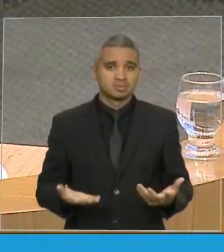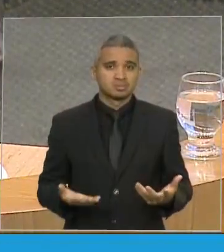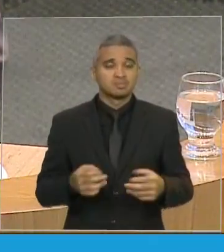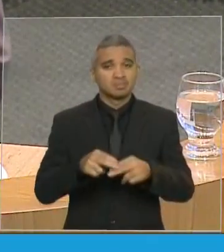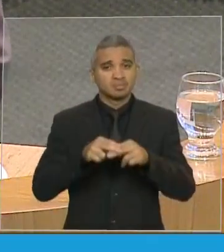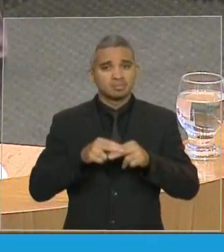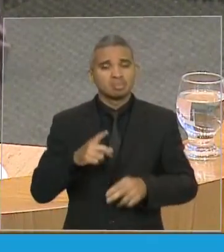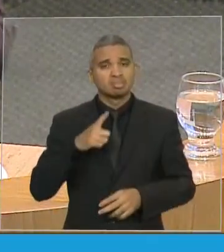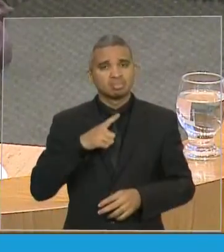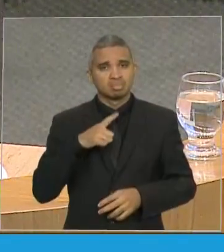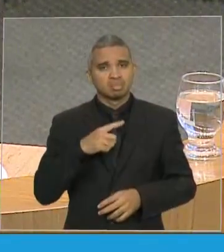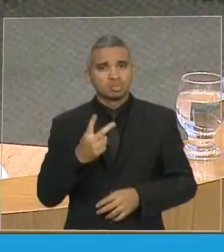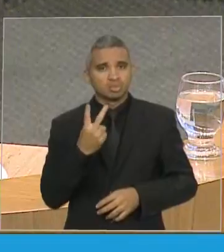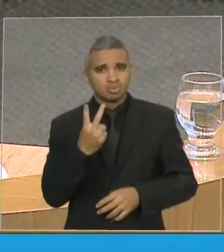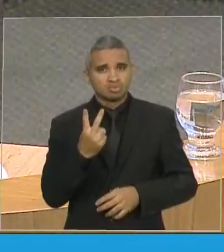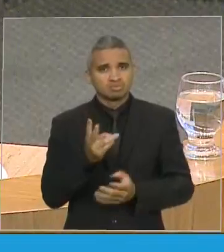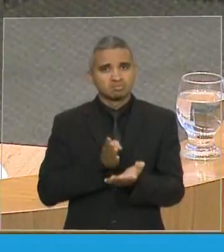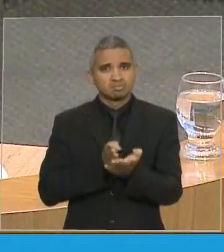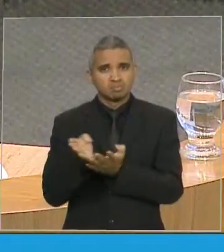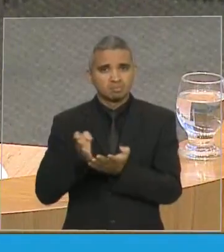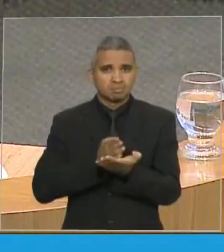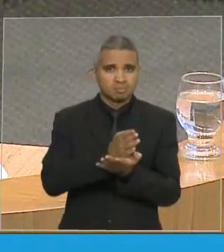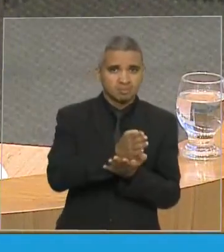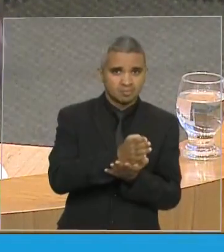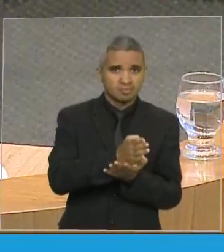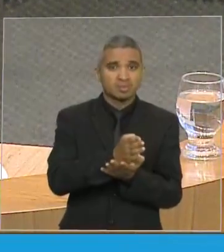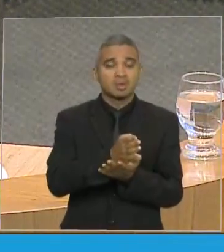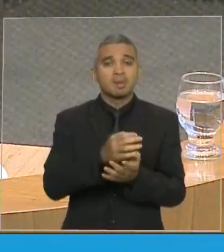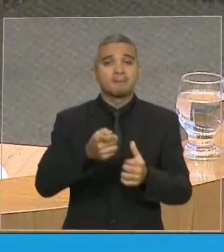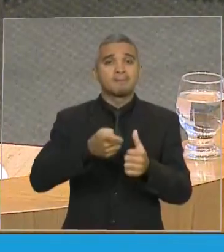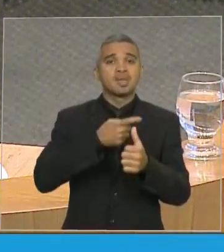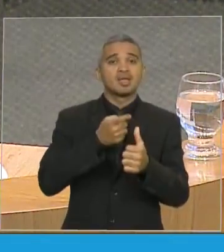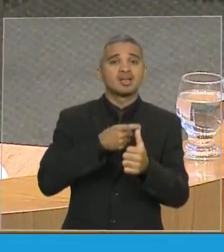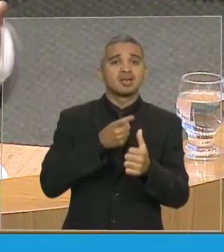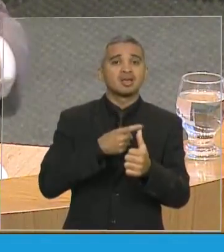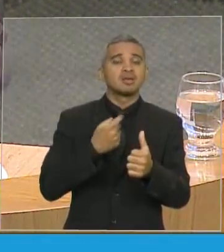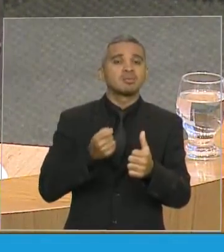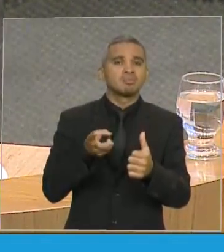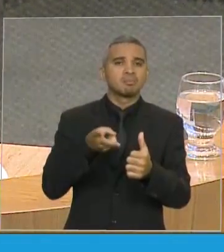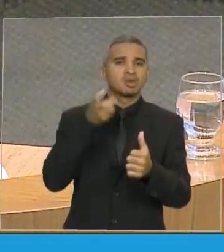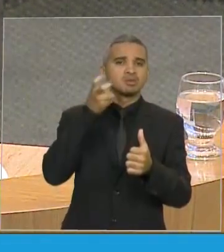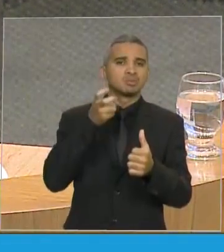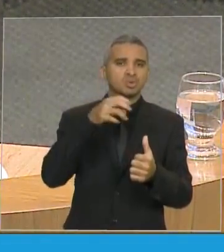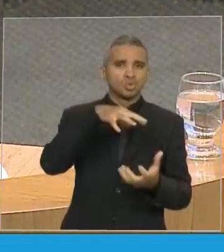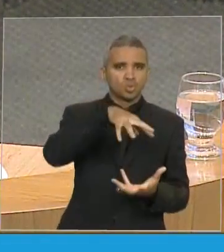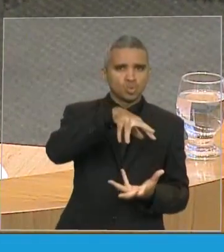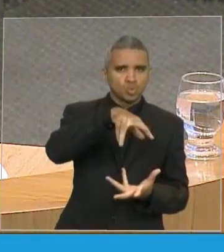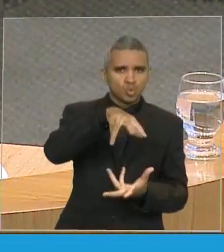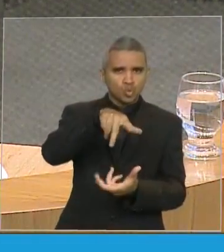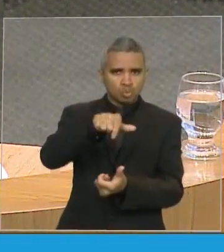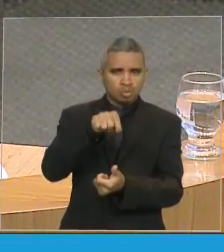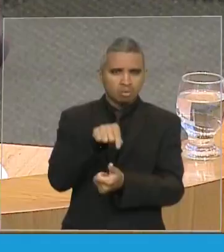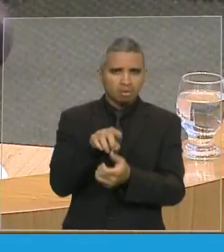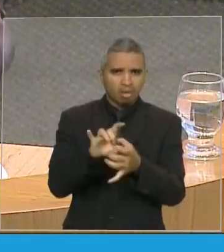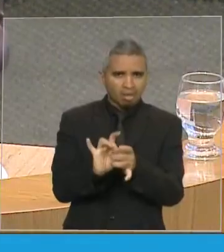são importantes. Primeiro, nos reconhecer que o mundo não é um curral sem porteiras. Ele é a casa